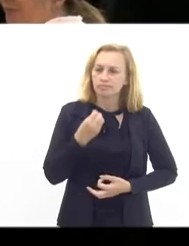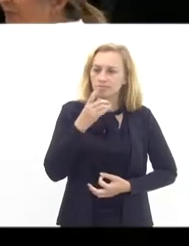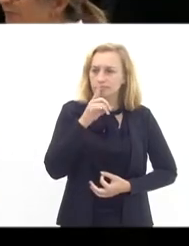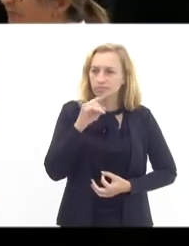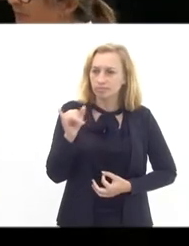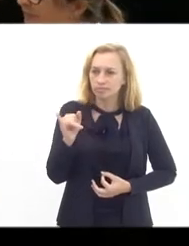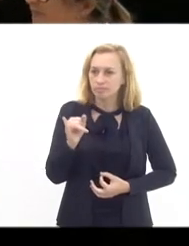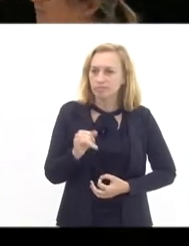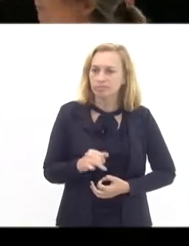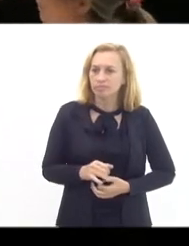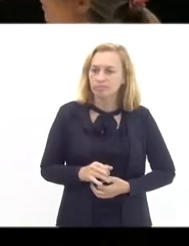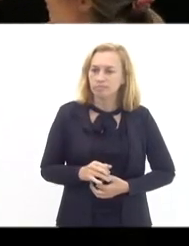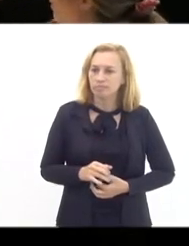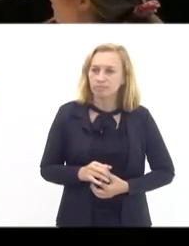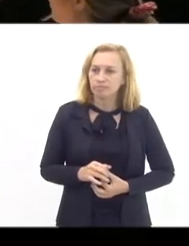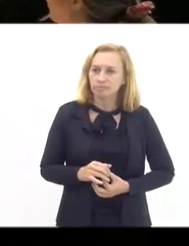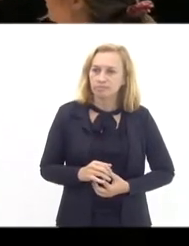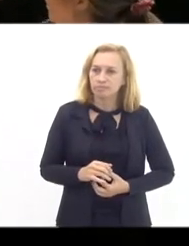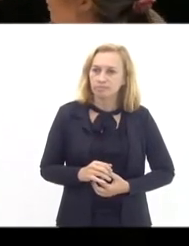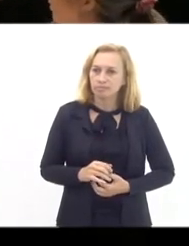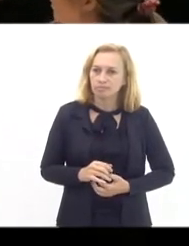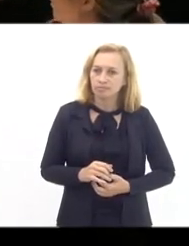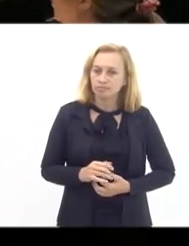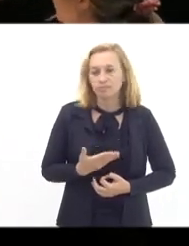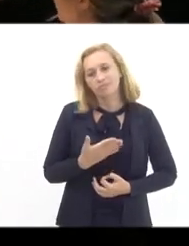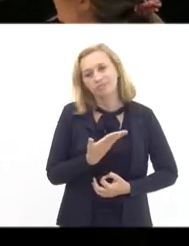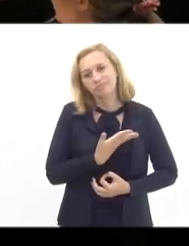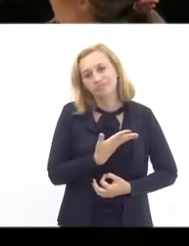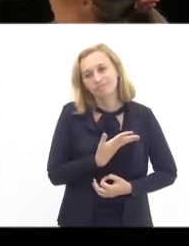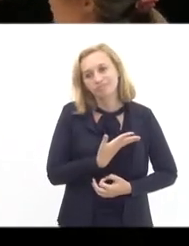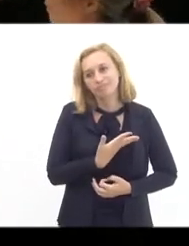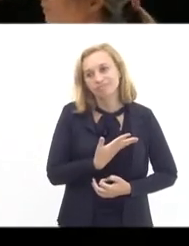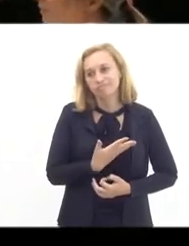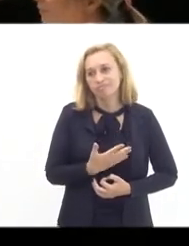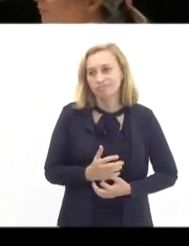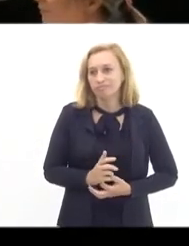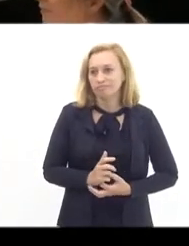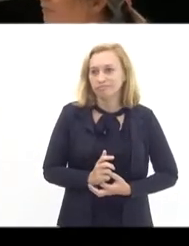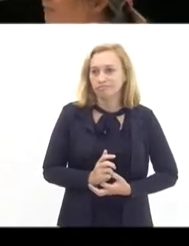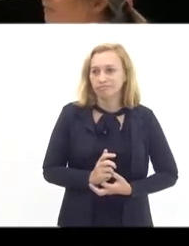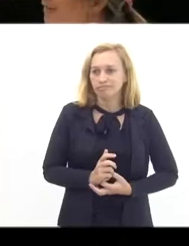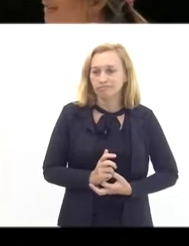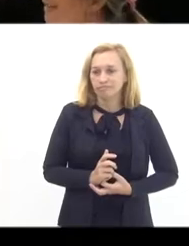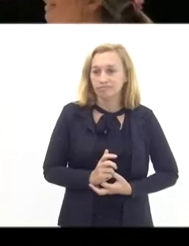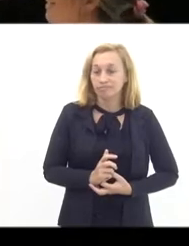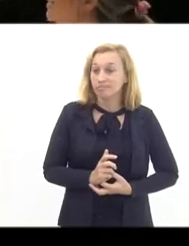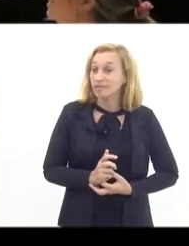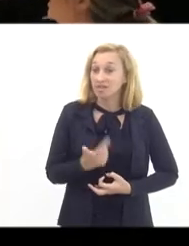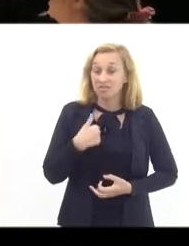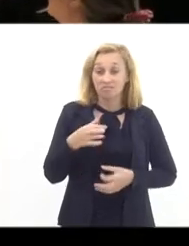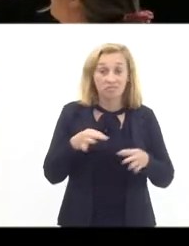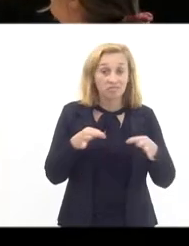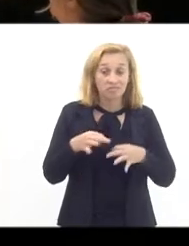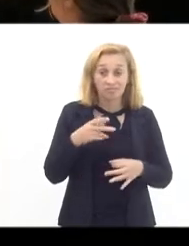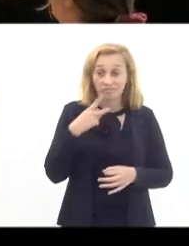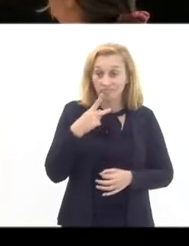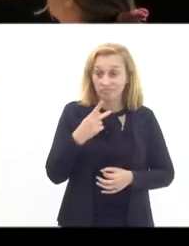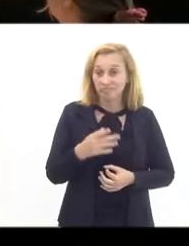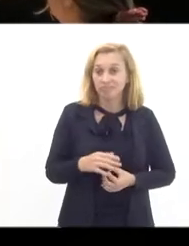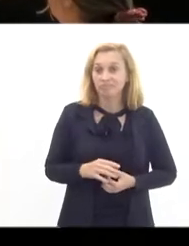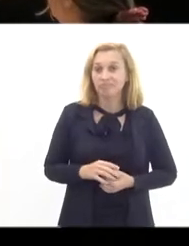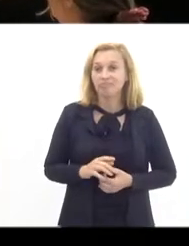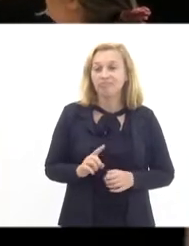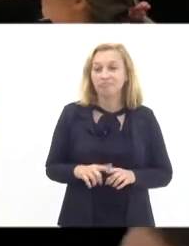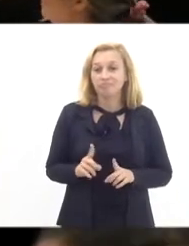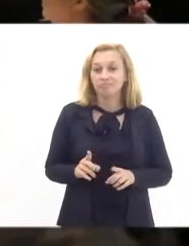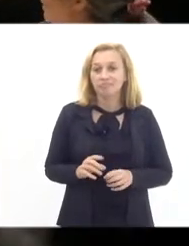Cumprimento aí vem aqui queridíssimo na frente, amigo. Não estava preparado para a fala, que me pegou saindo. Mas,